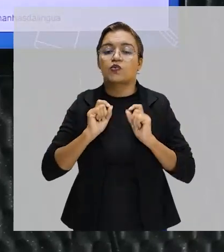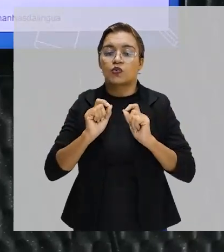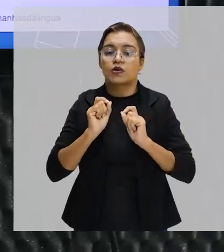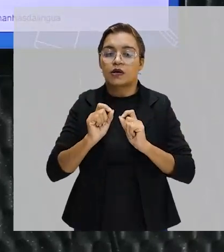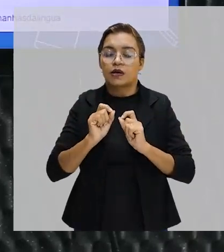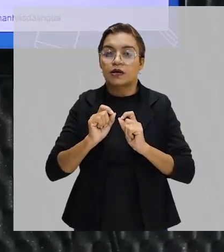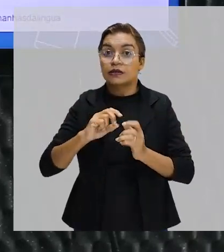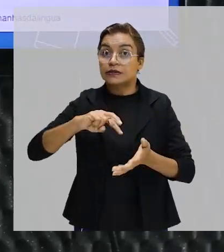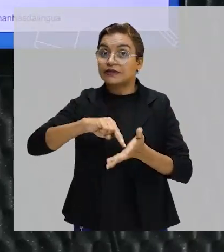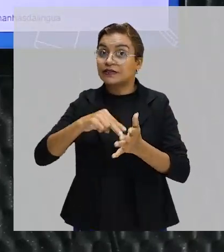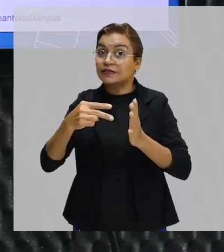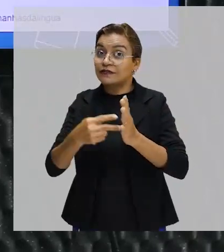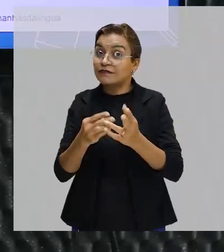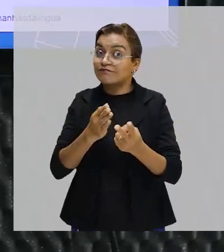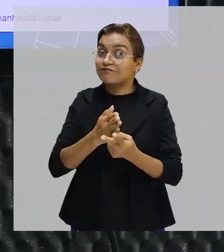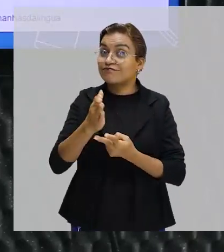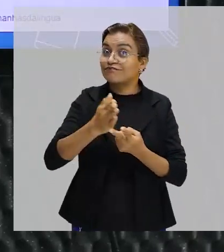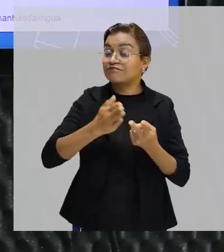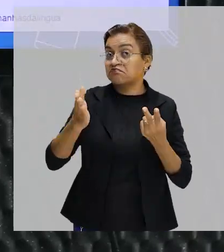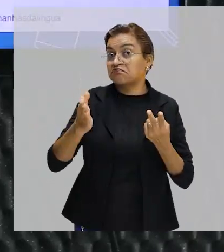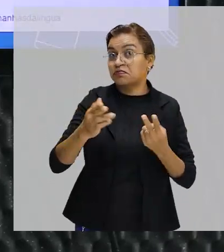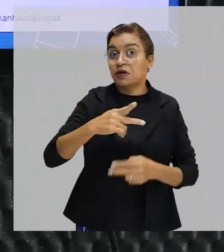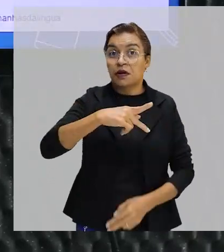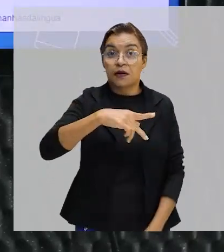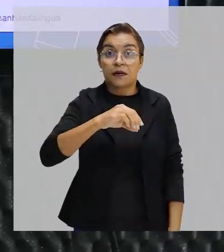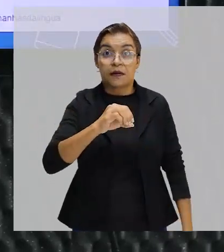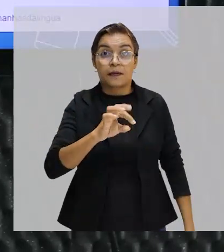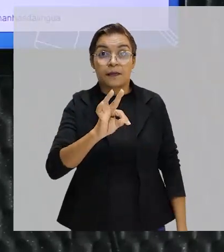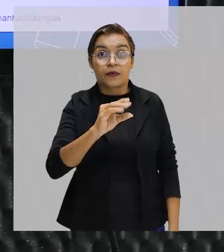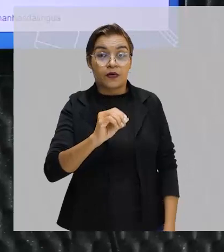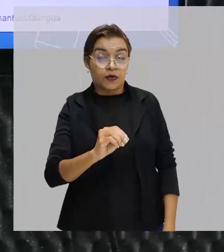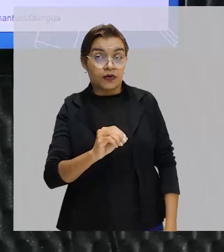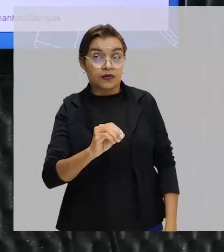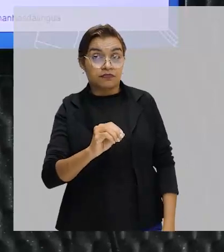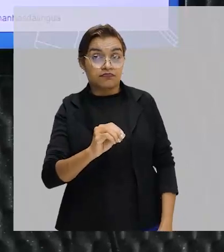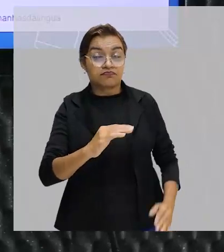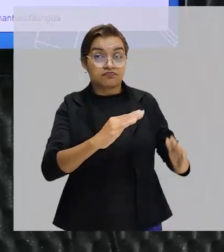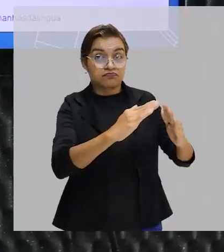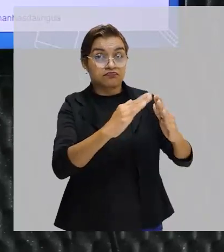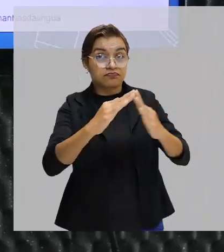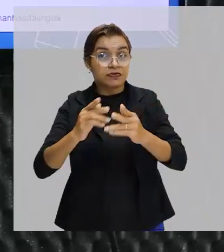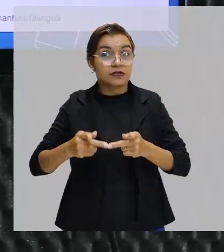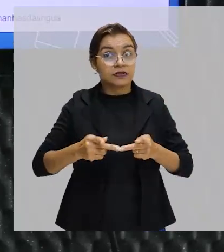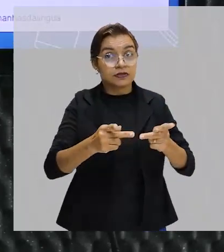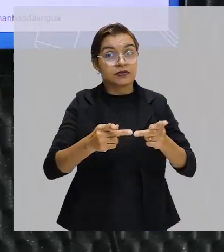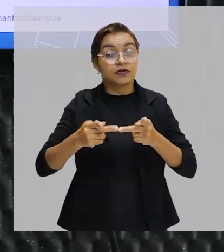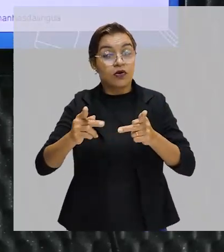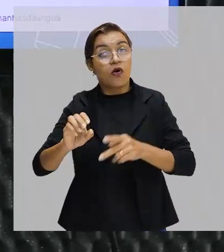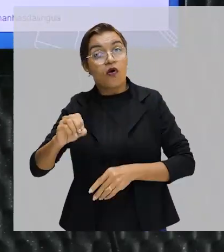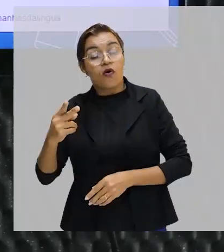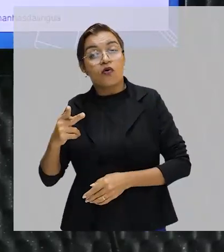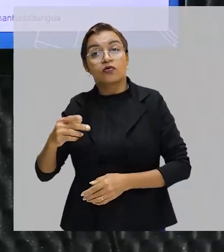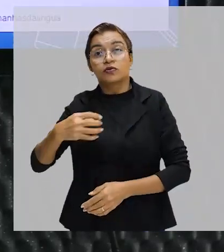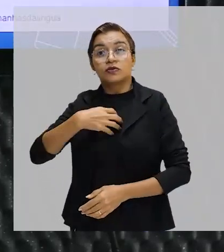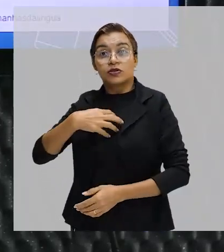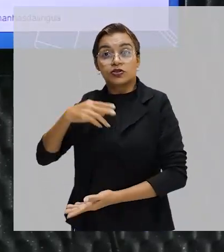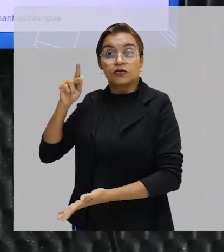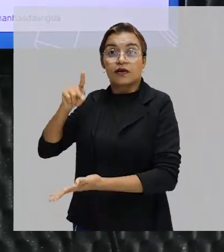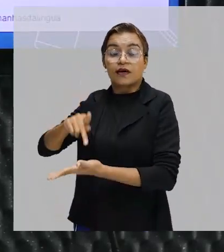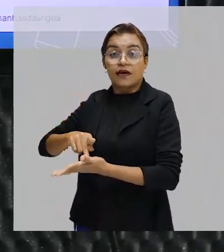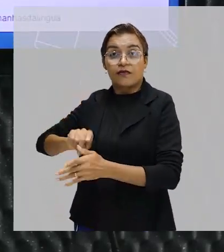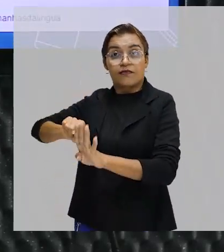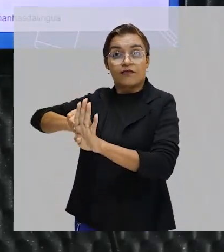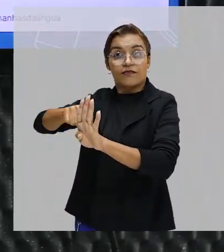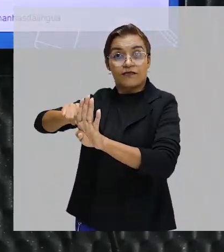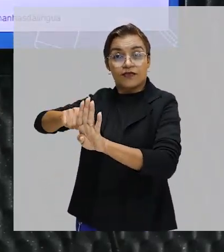uma ambiguidade. Poderia ser de porta em porta, visitando cada cliente, ou no sentido mesmo real, que é uma